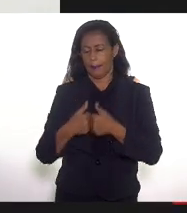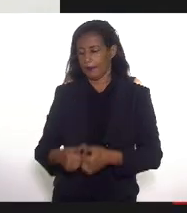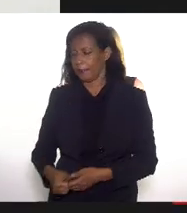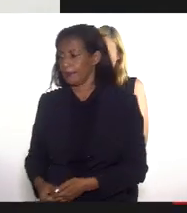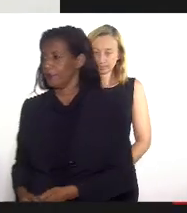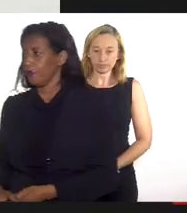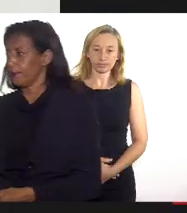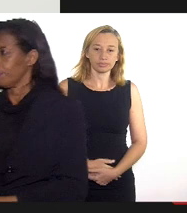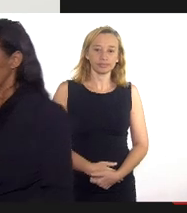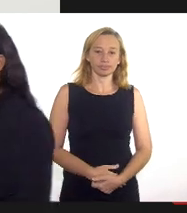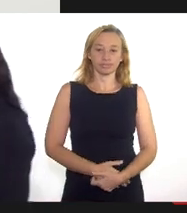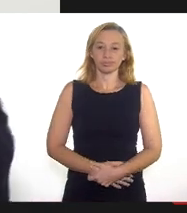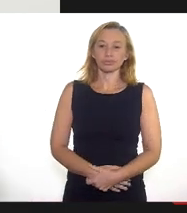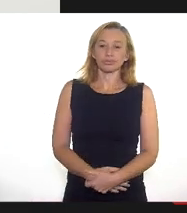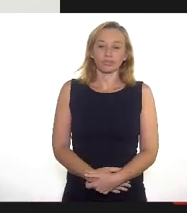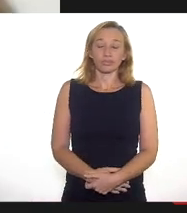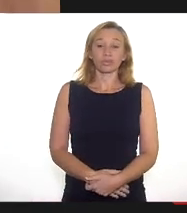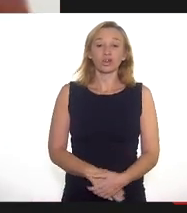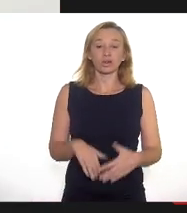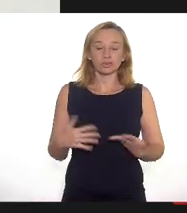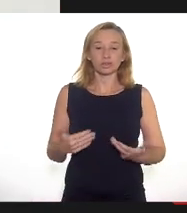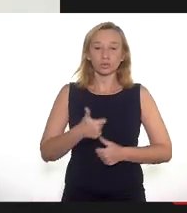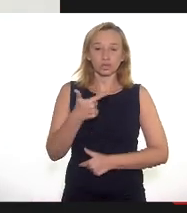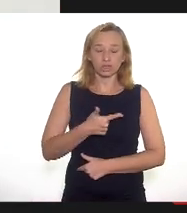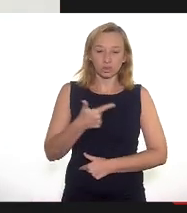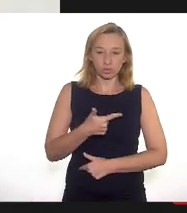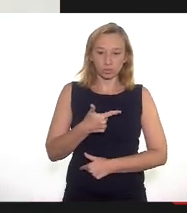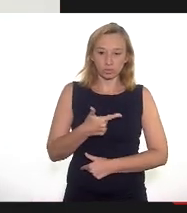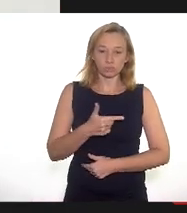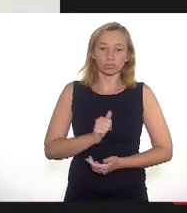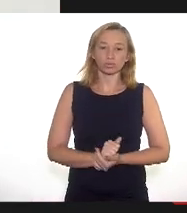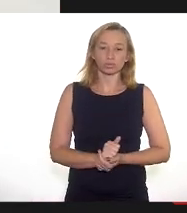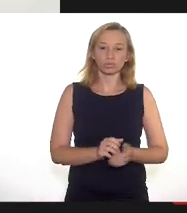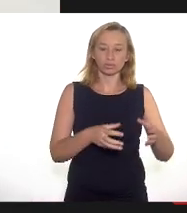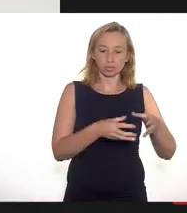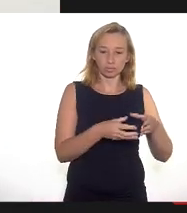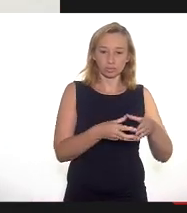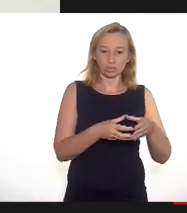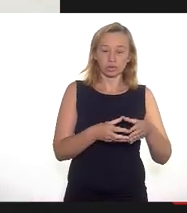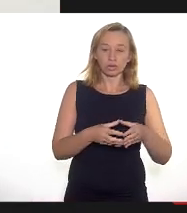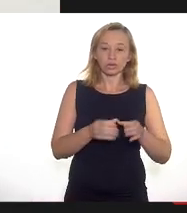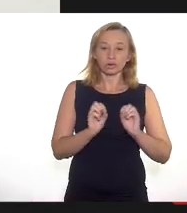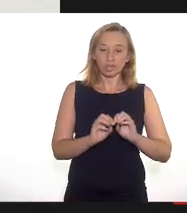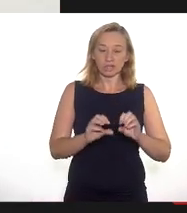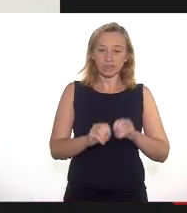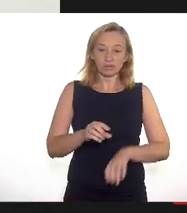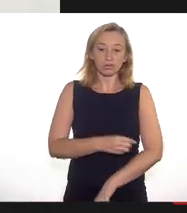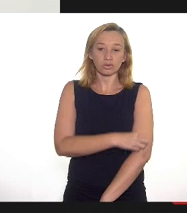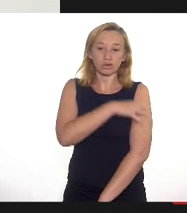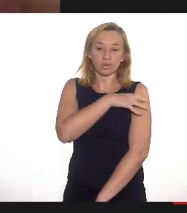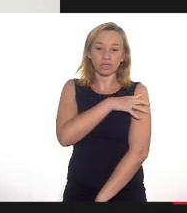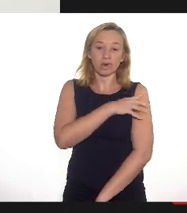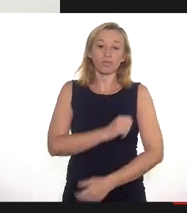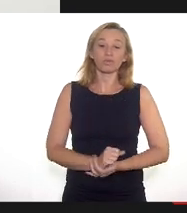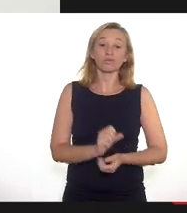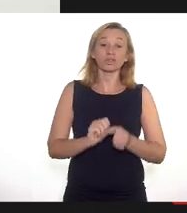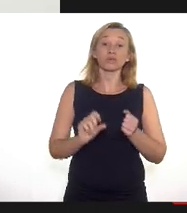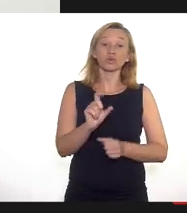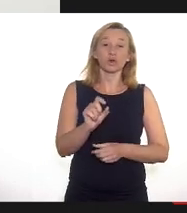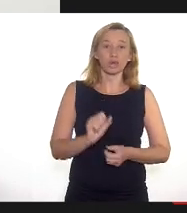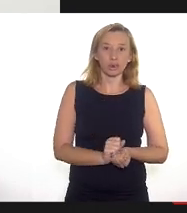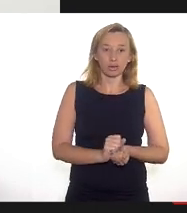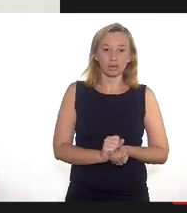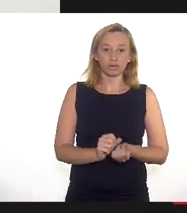pedagógicas em cada um deles. Então, no segundo segmento do ensino fundamental, o que nós fizemos foi, os professores começaram